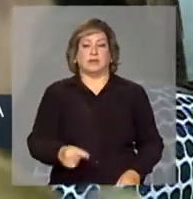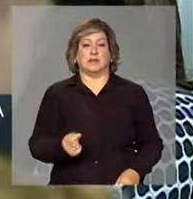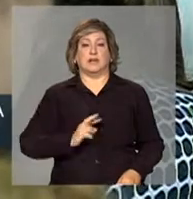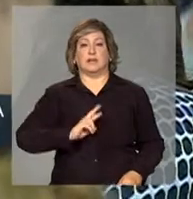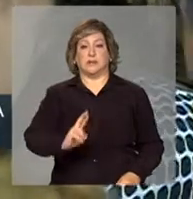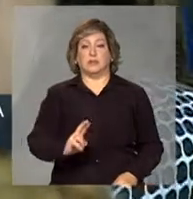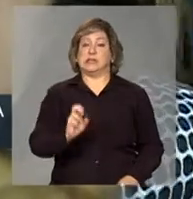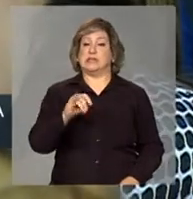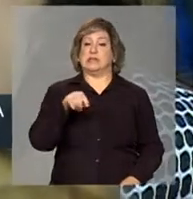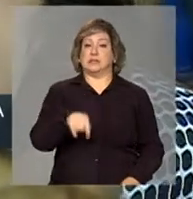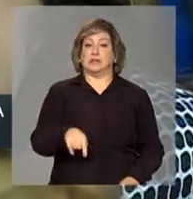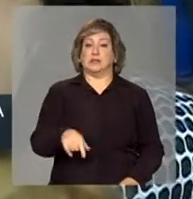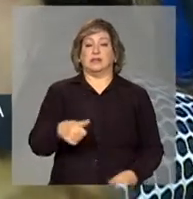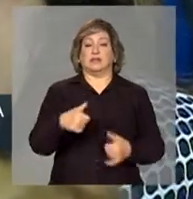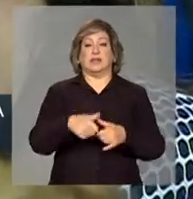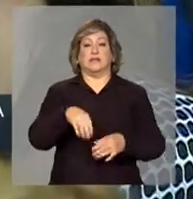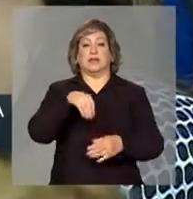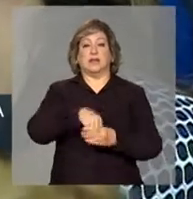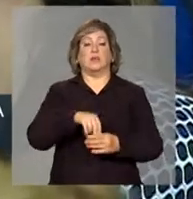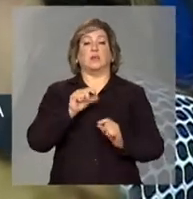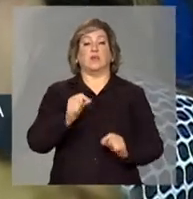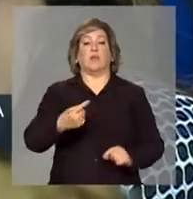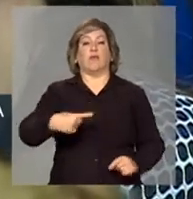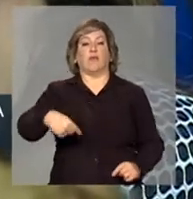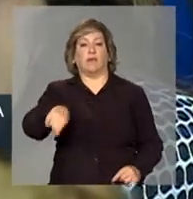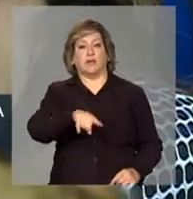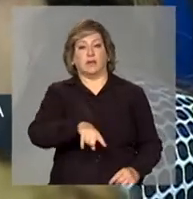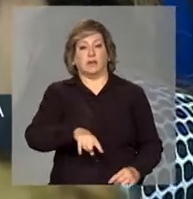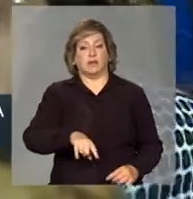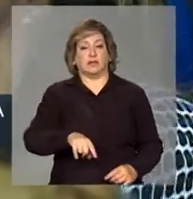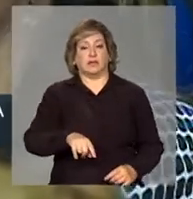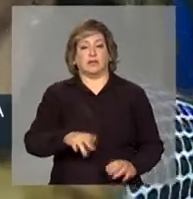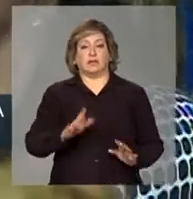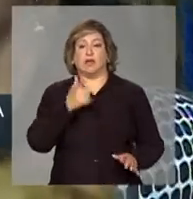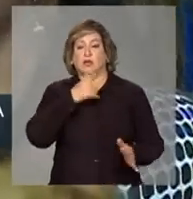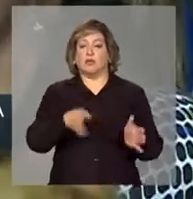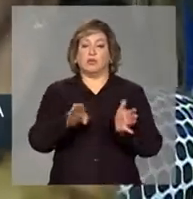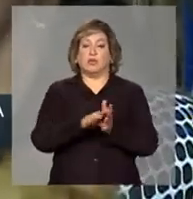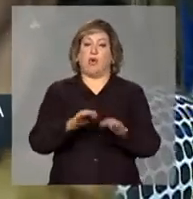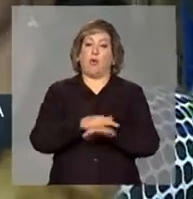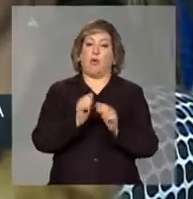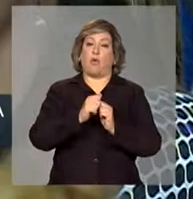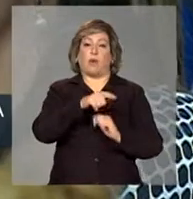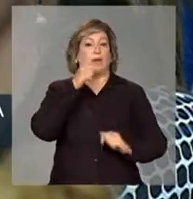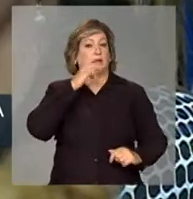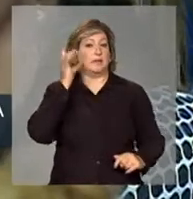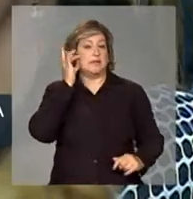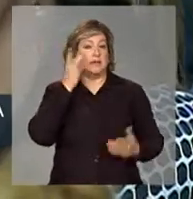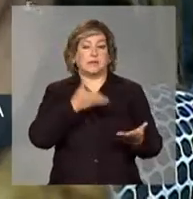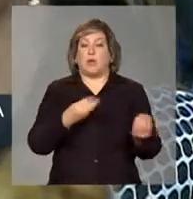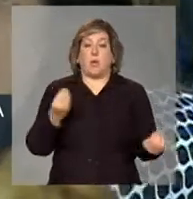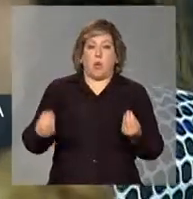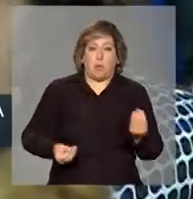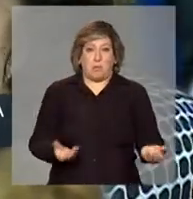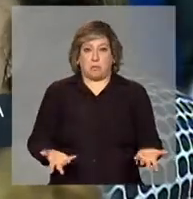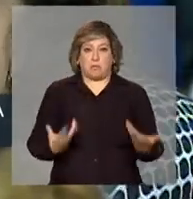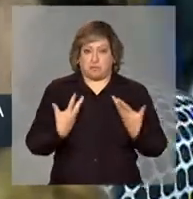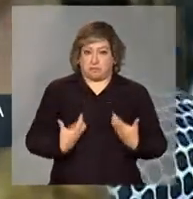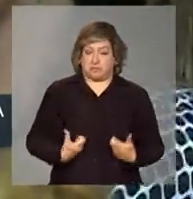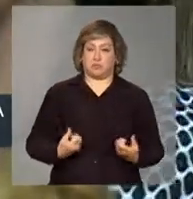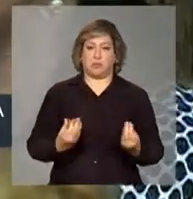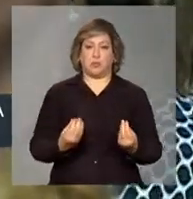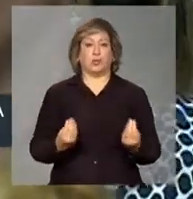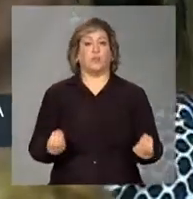e se Suelen tava dentro do que vocês chegaram falar com ela conversaram enfim decepcionou